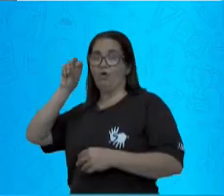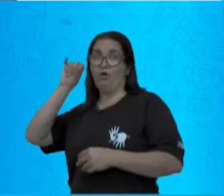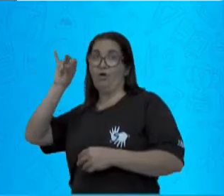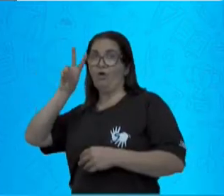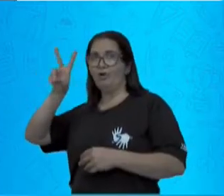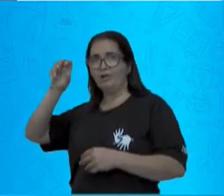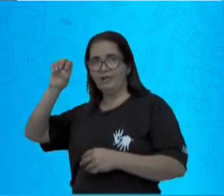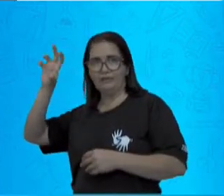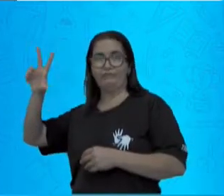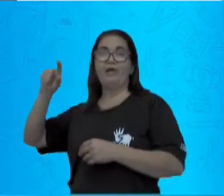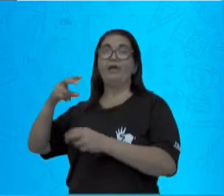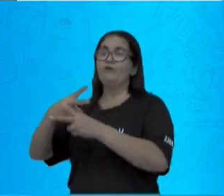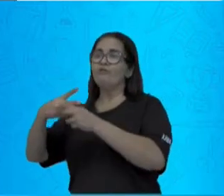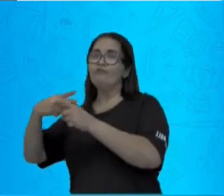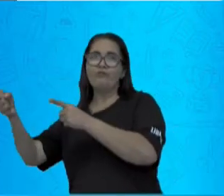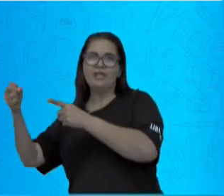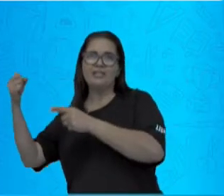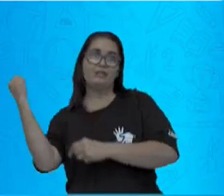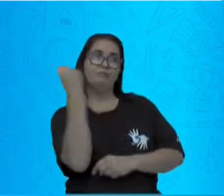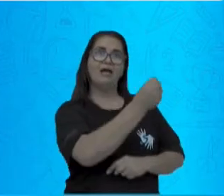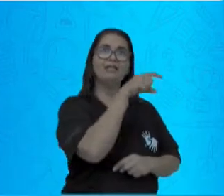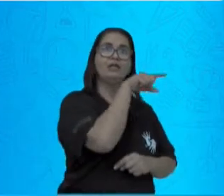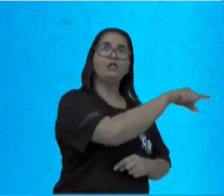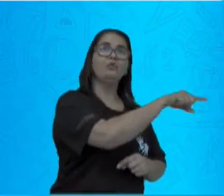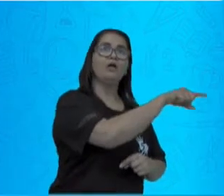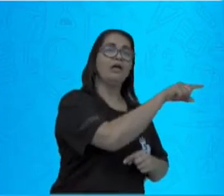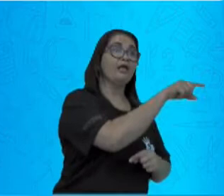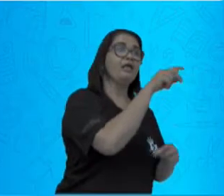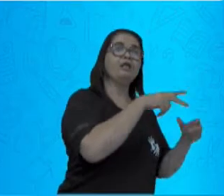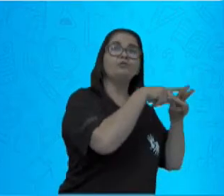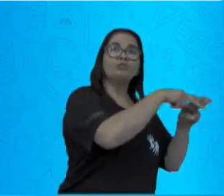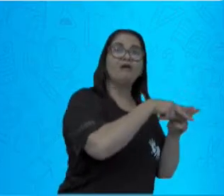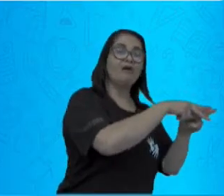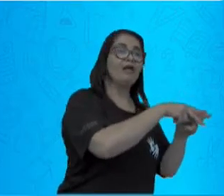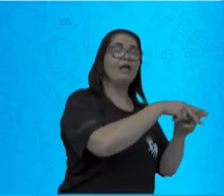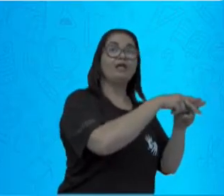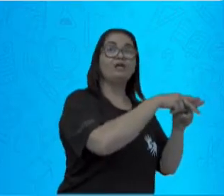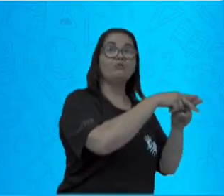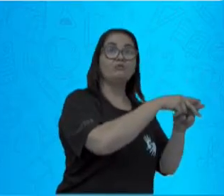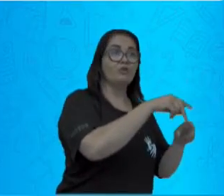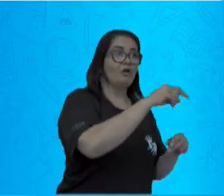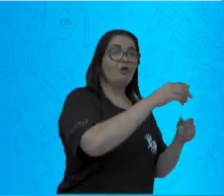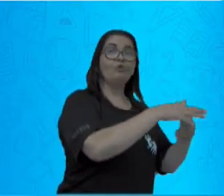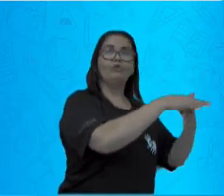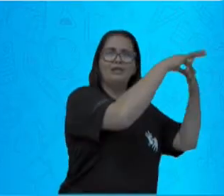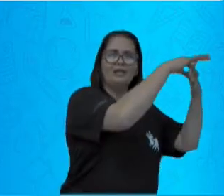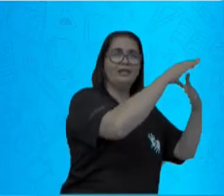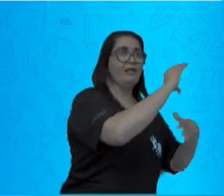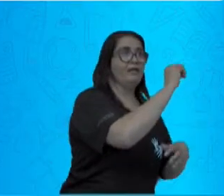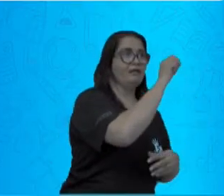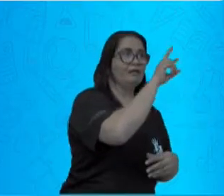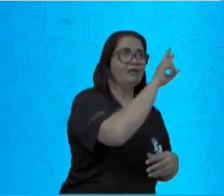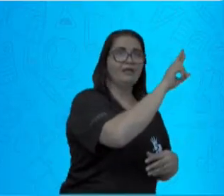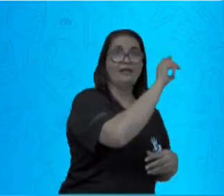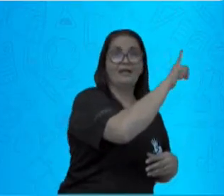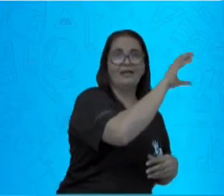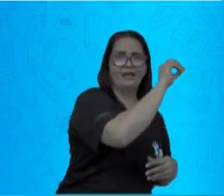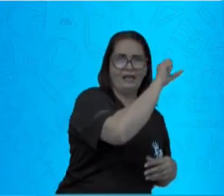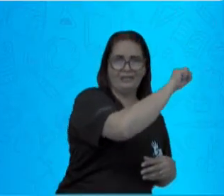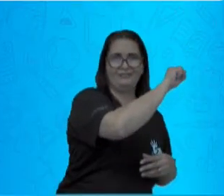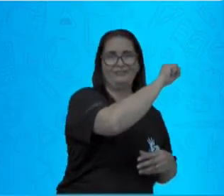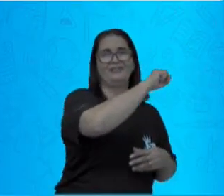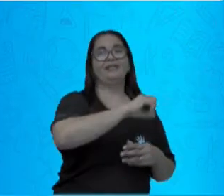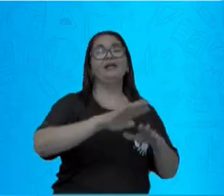vence decapitando Carlos I, instituindo assim a República de Cromwell, fazendo